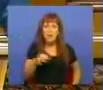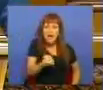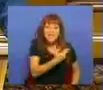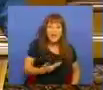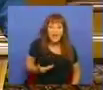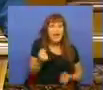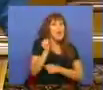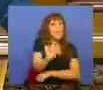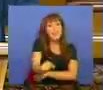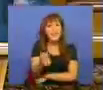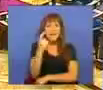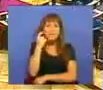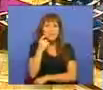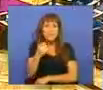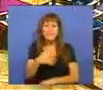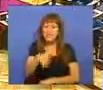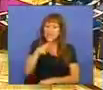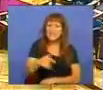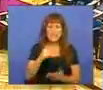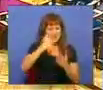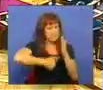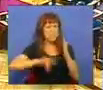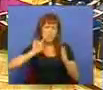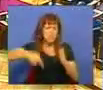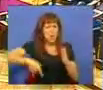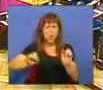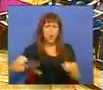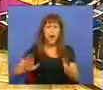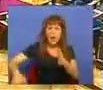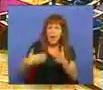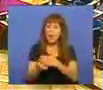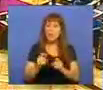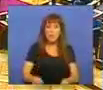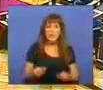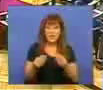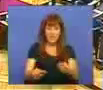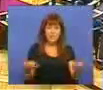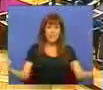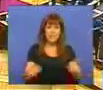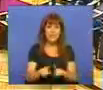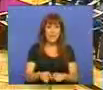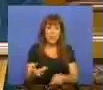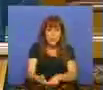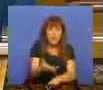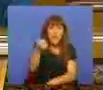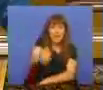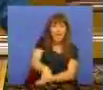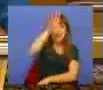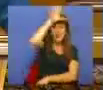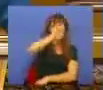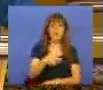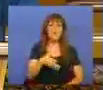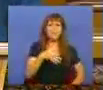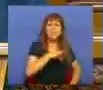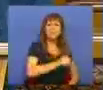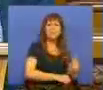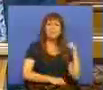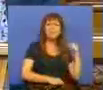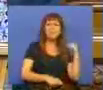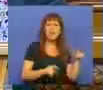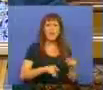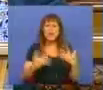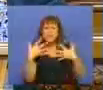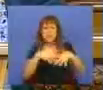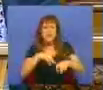antigo Terres. Declarou como inconstitucional uma proposta que foi levada a cabo num anterior governo do Partido Socialista